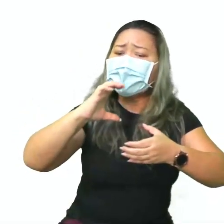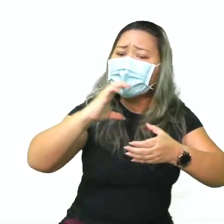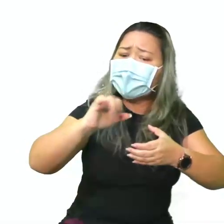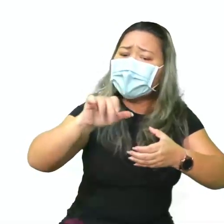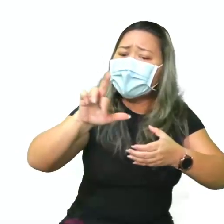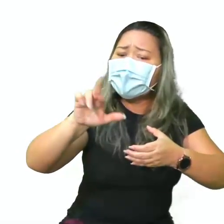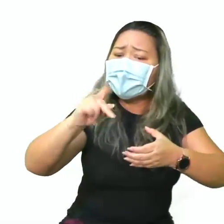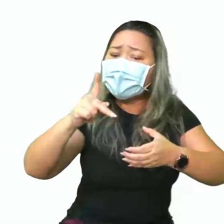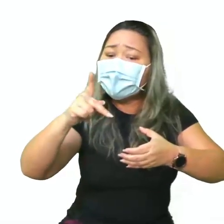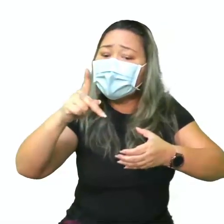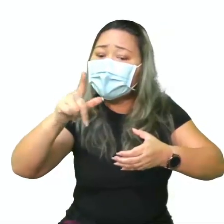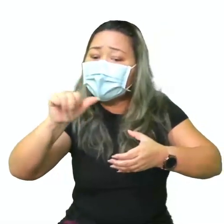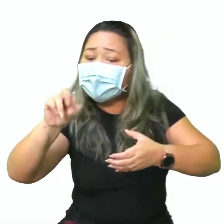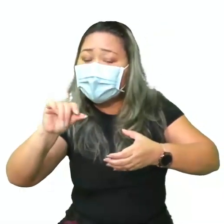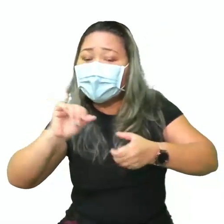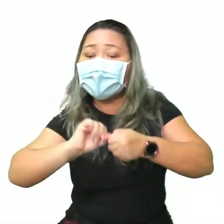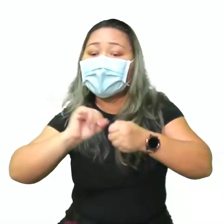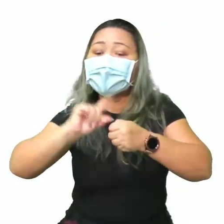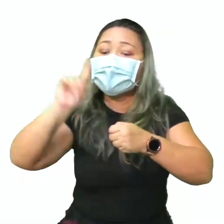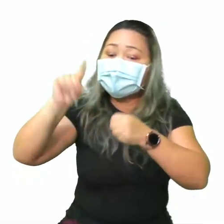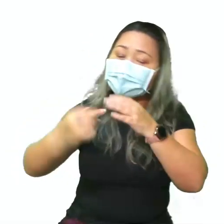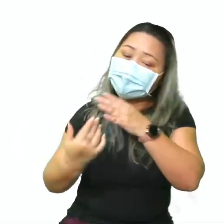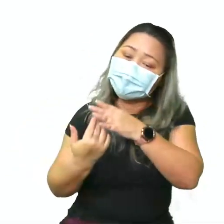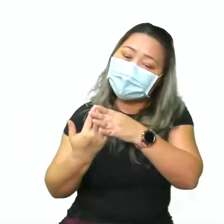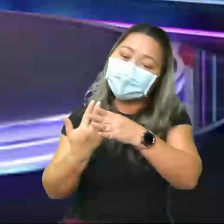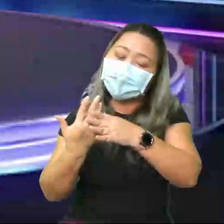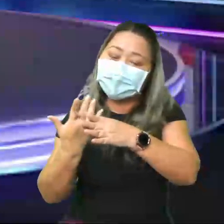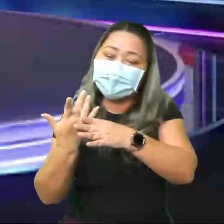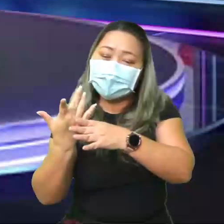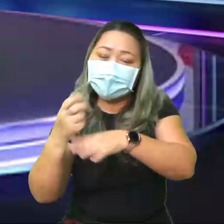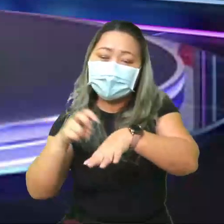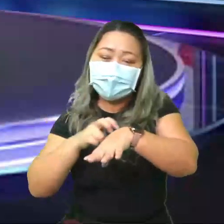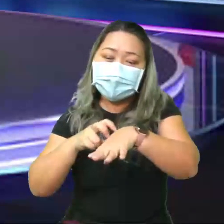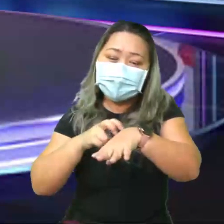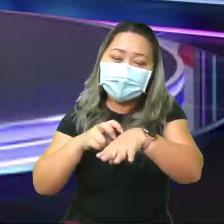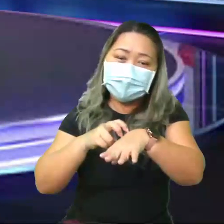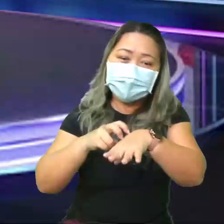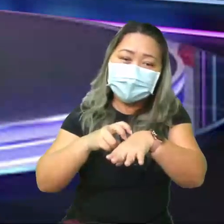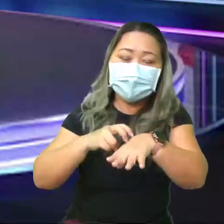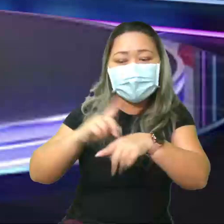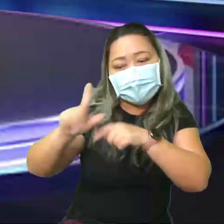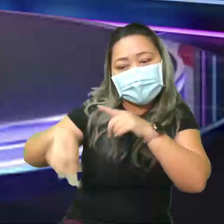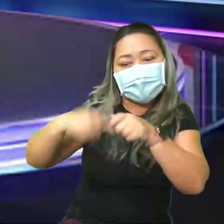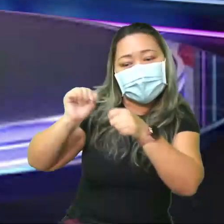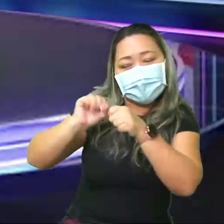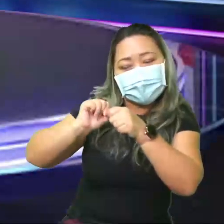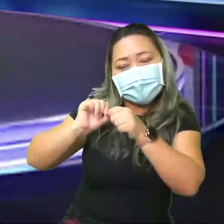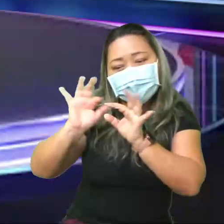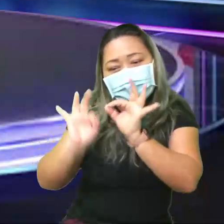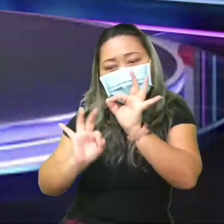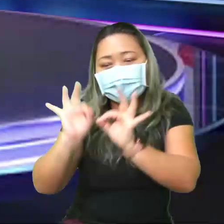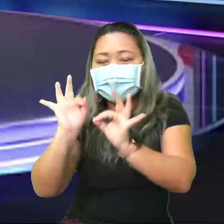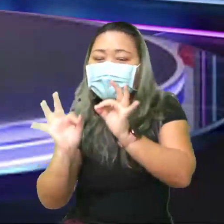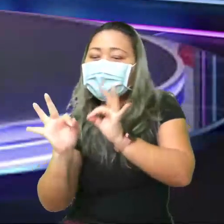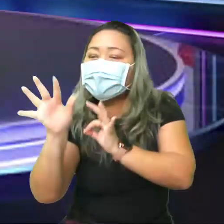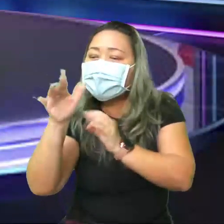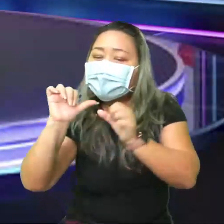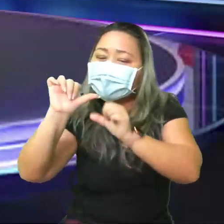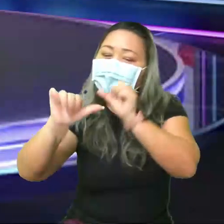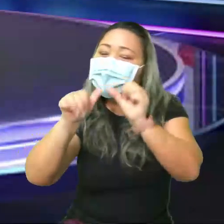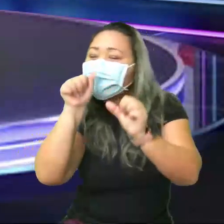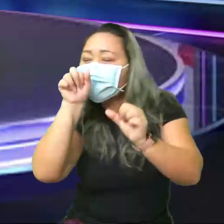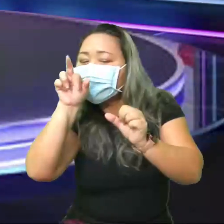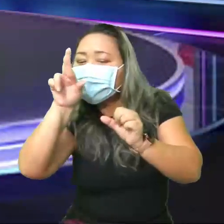ajudam a realizar funções vitais das células. O que é função vital, galera? Se